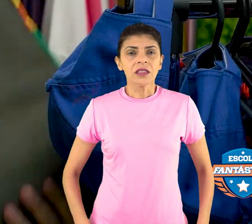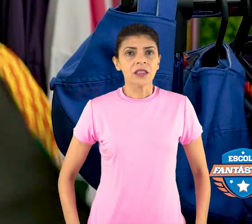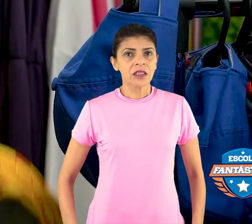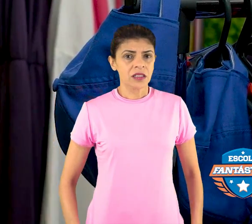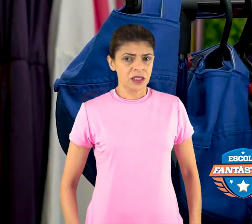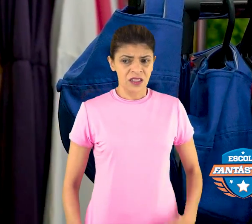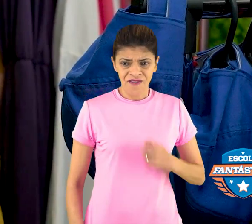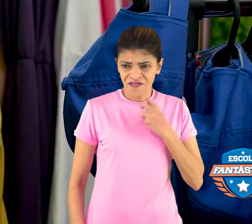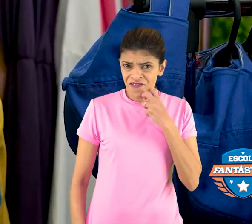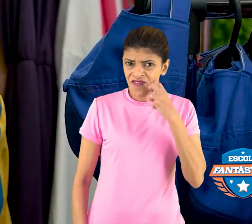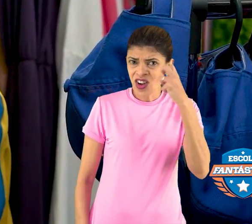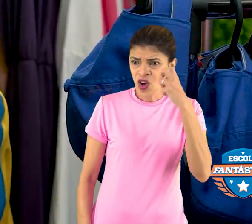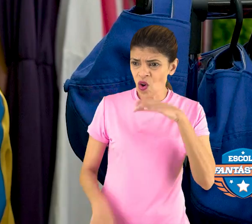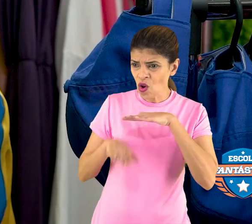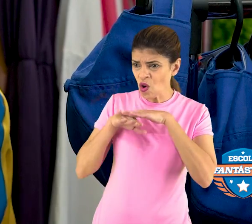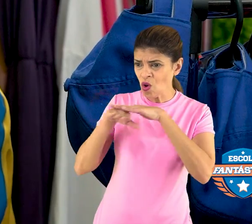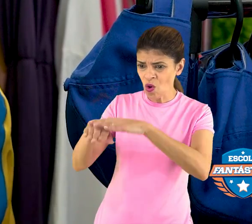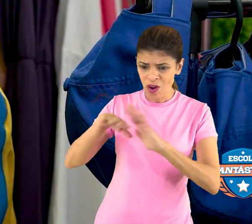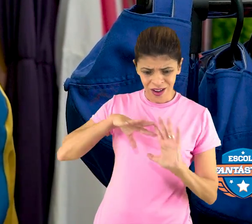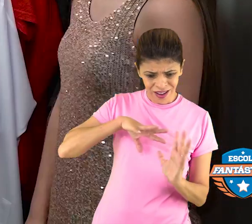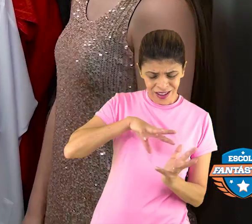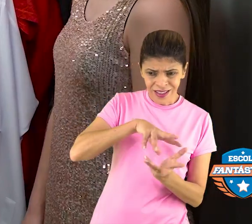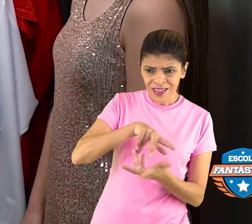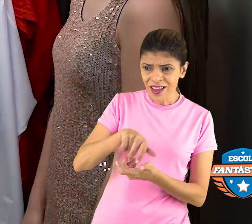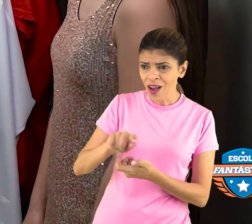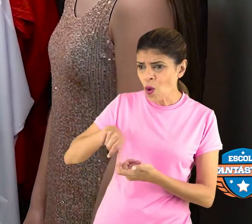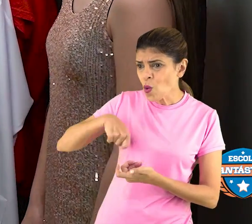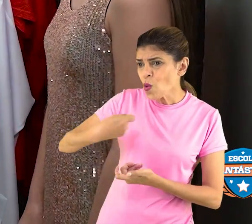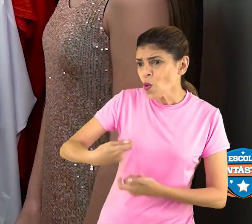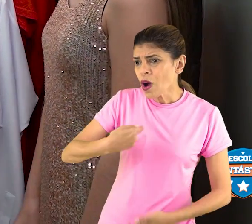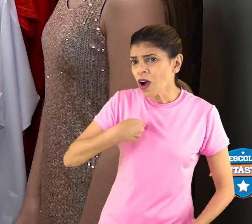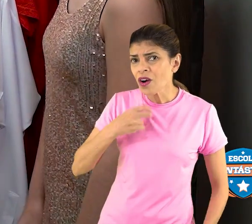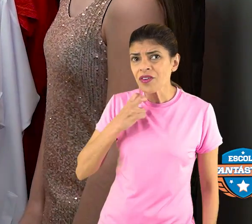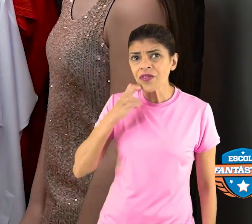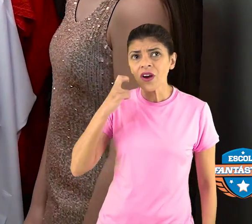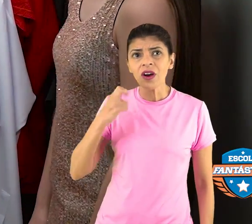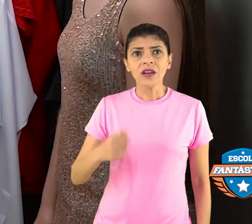A maior vergonha alheia da face da Terra?